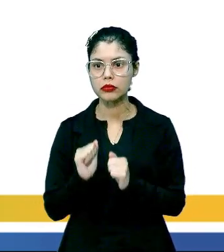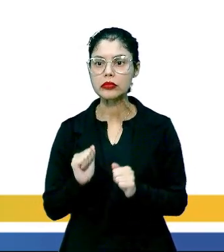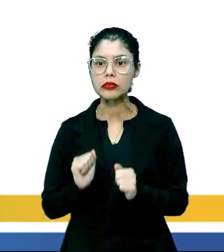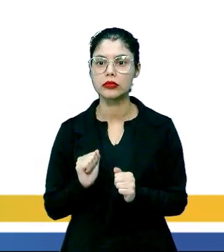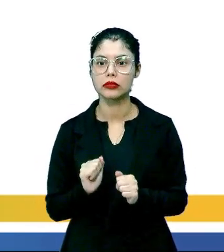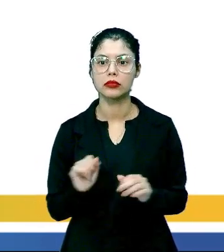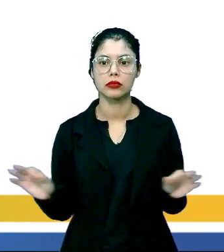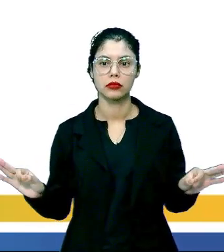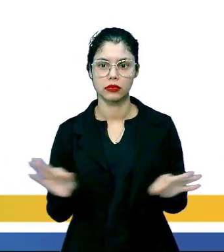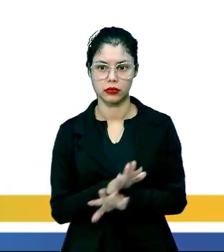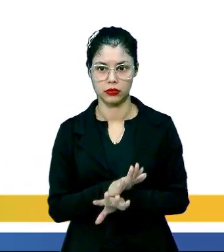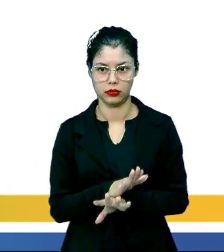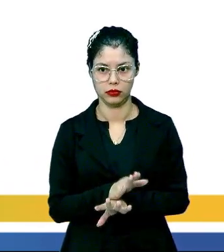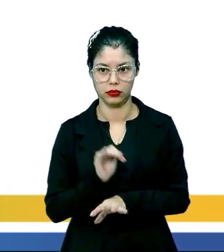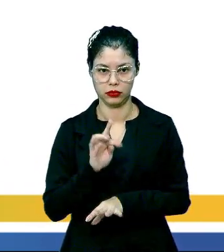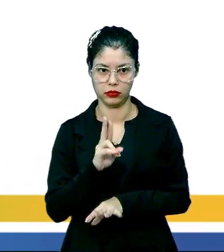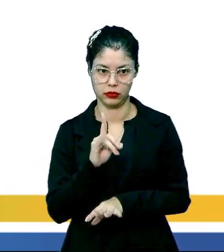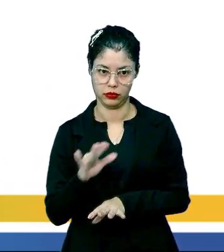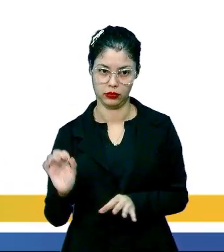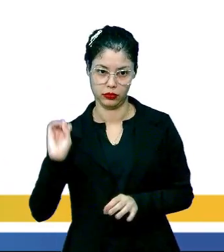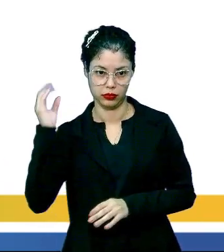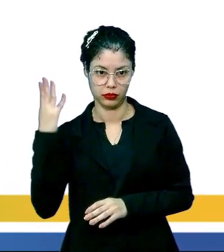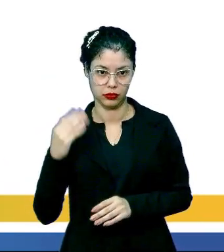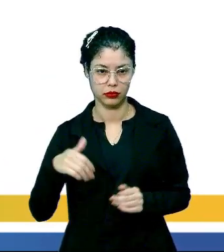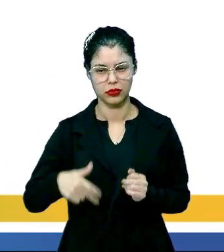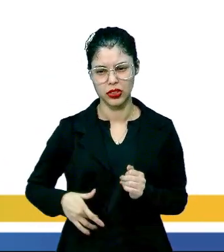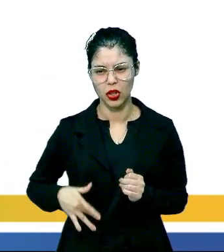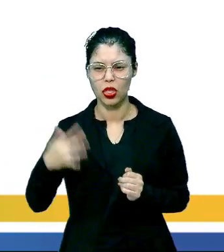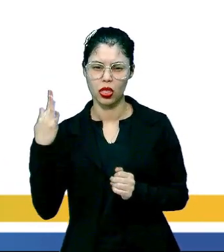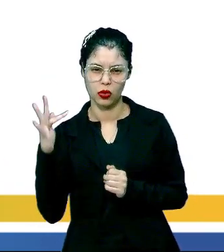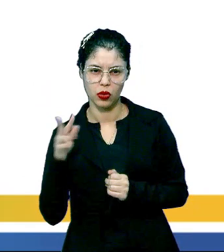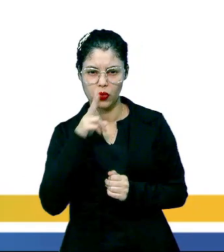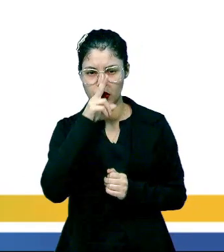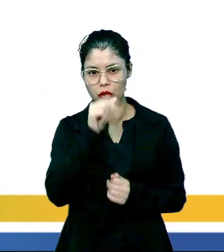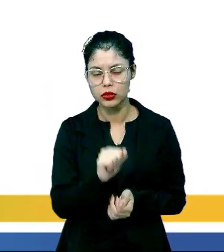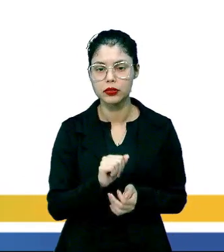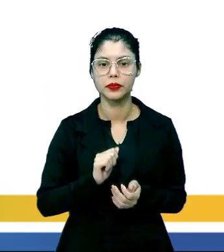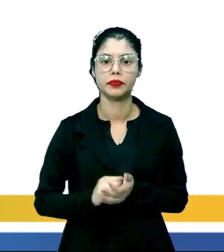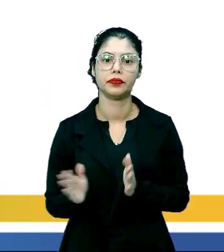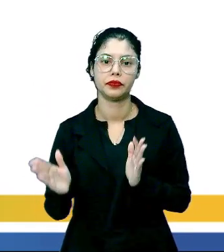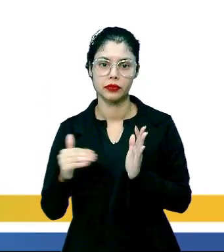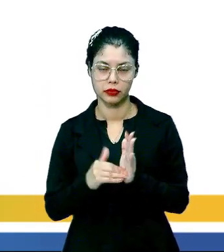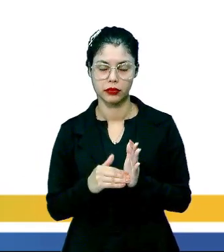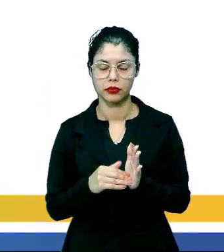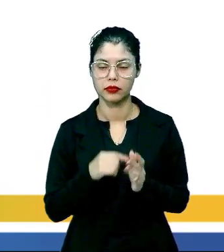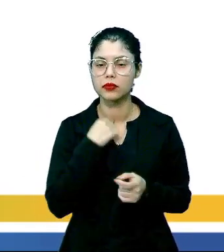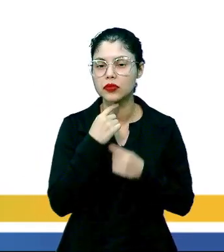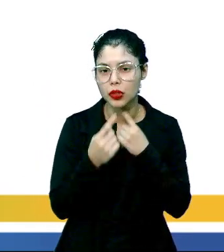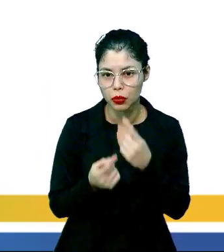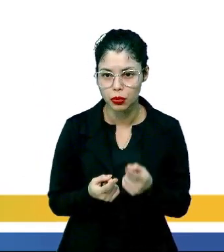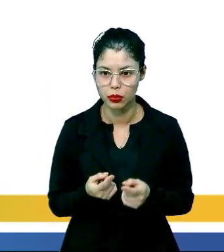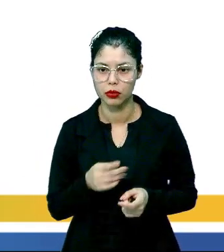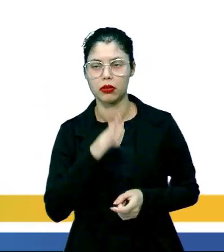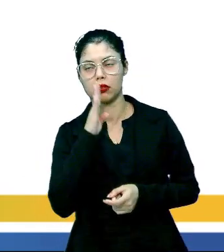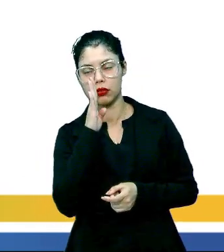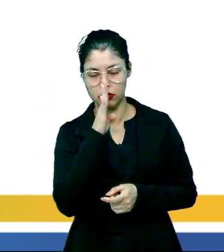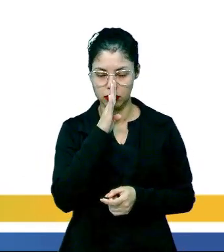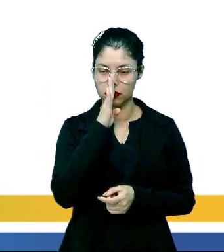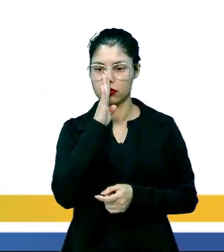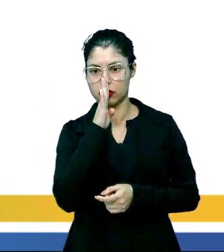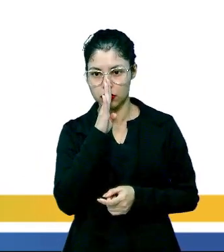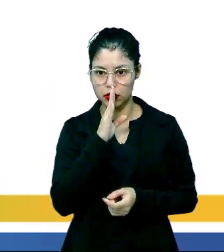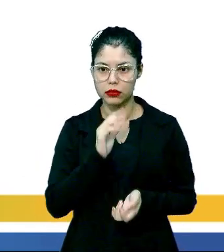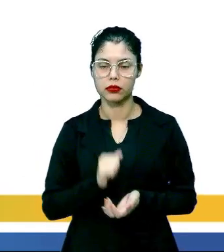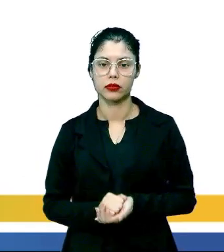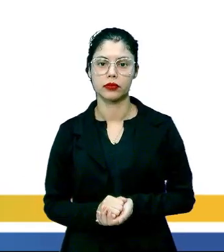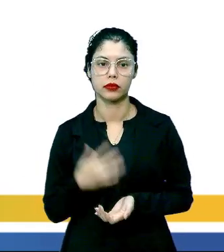e pode destruir os uréteres, tá? Causando cólicas renais fortíssimas, até além de náuseas e vômitos, tá? Dizem aí